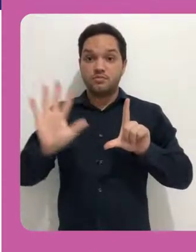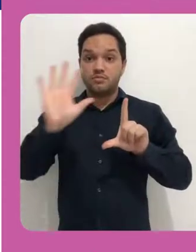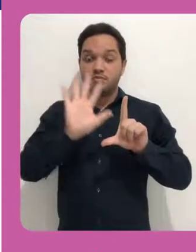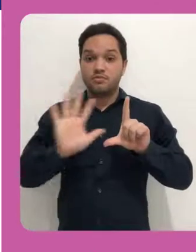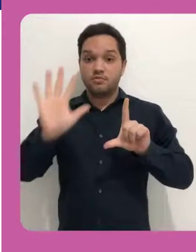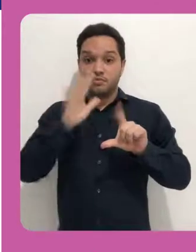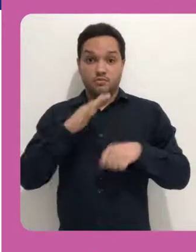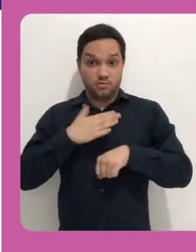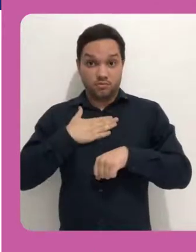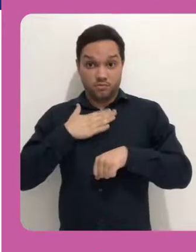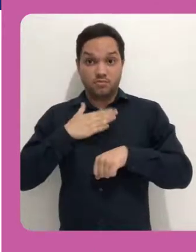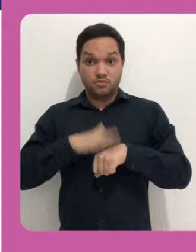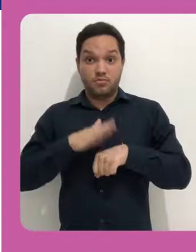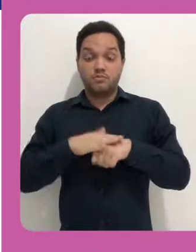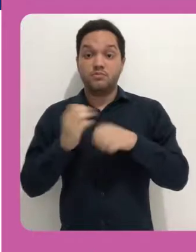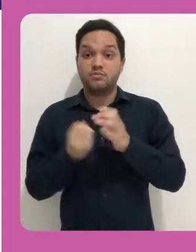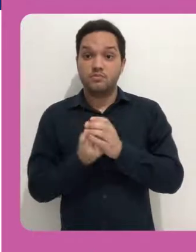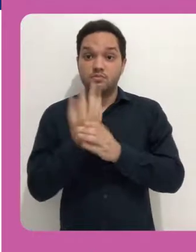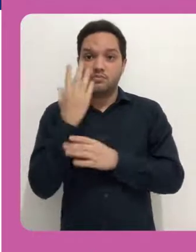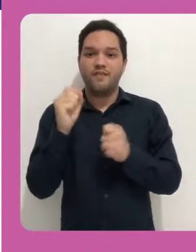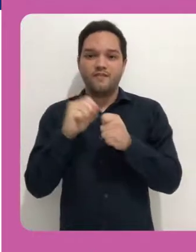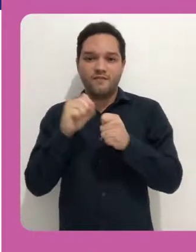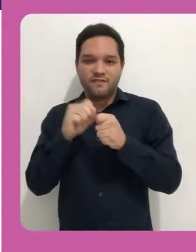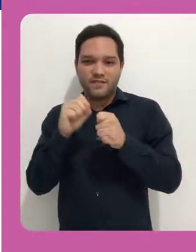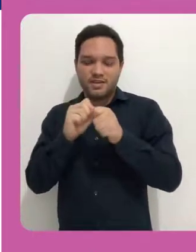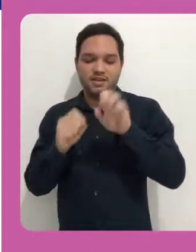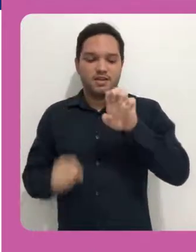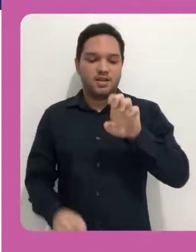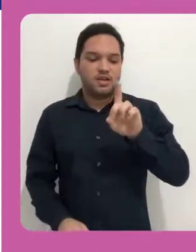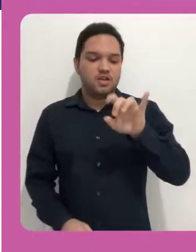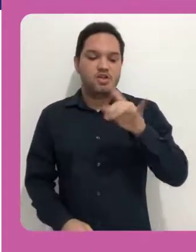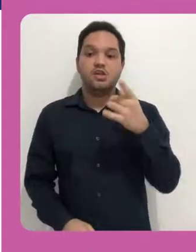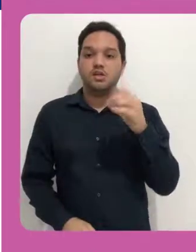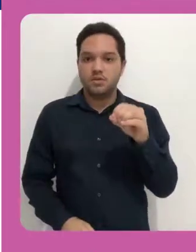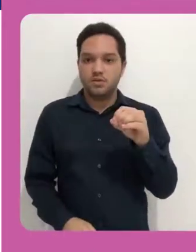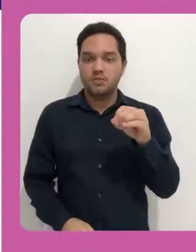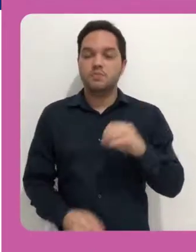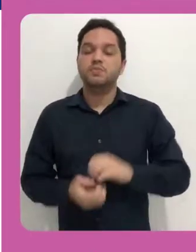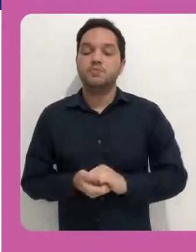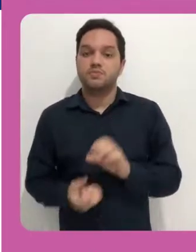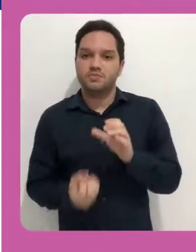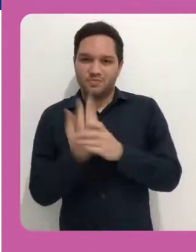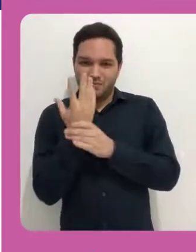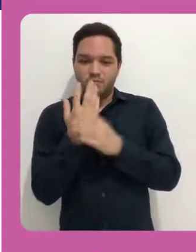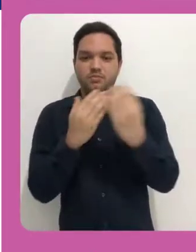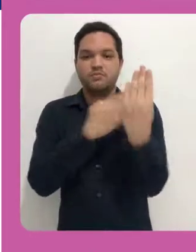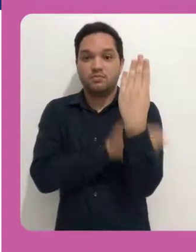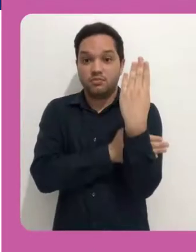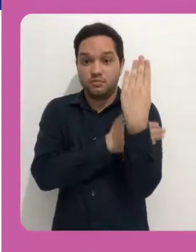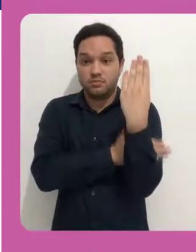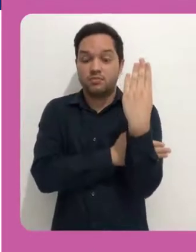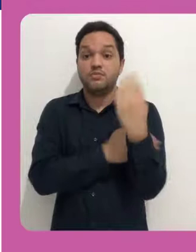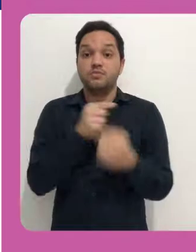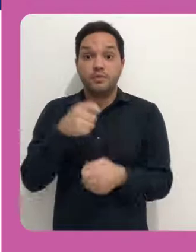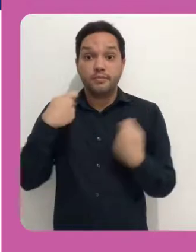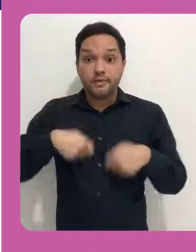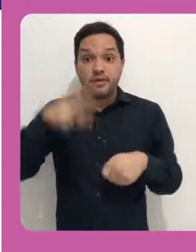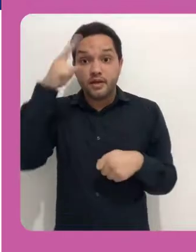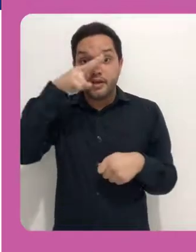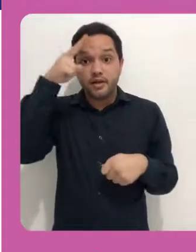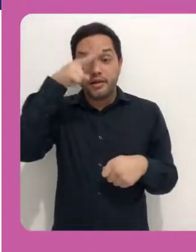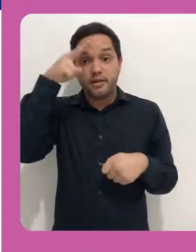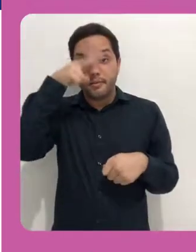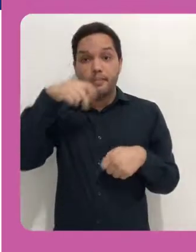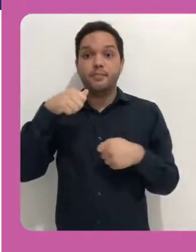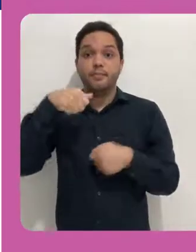Lembre-se sempre de estar no modo de edição. Eu já estava no modo de edição, vou voltar para o modo de edição.